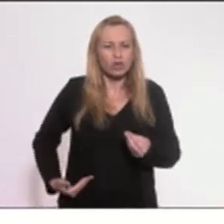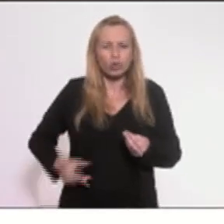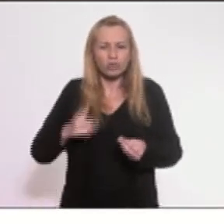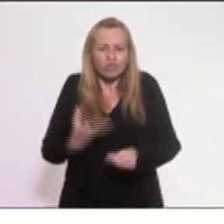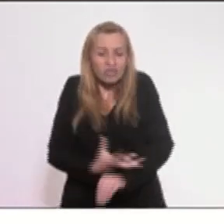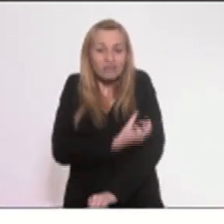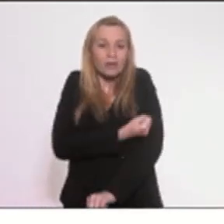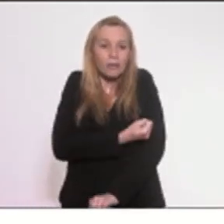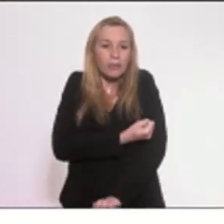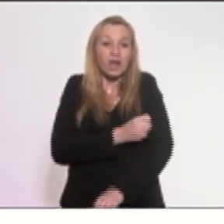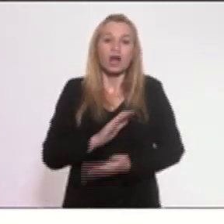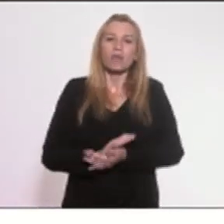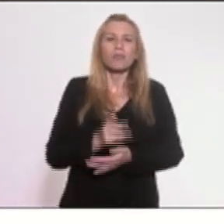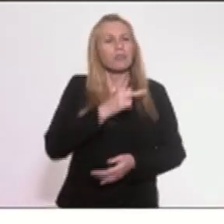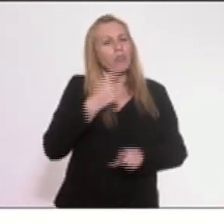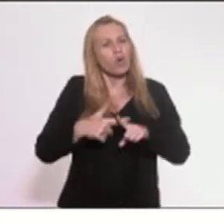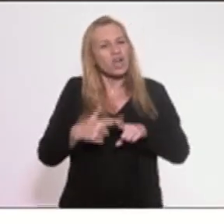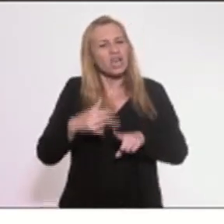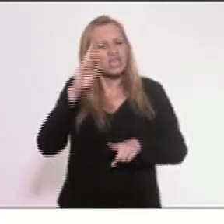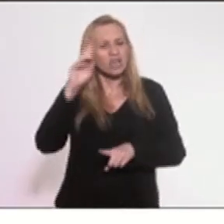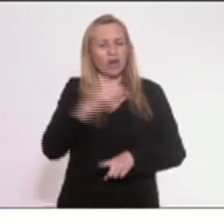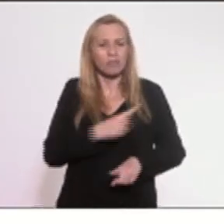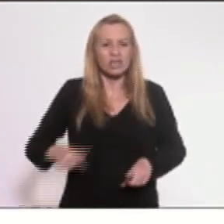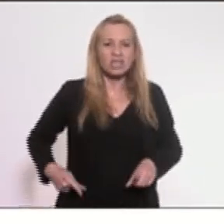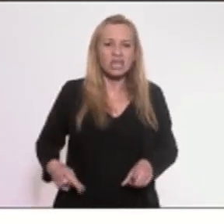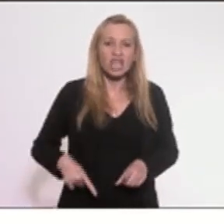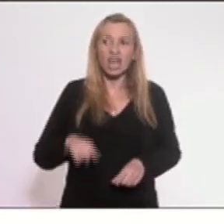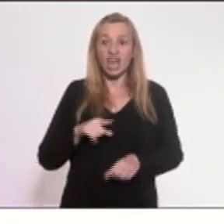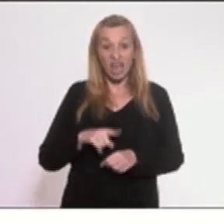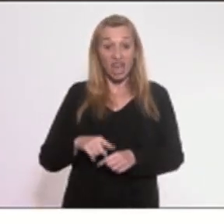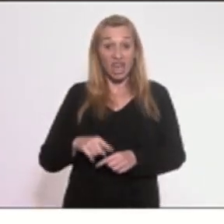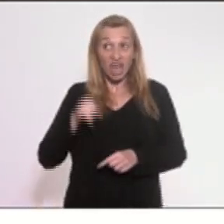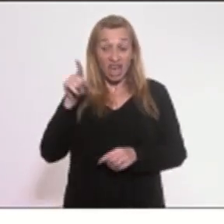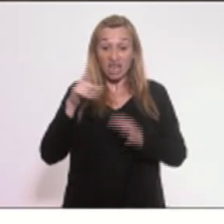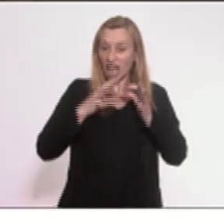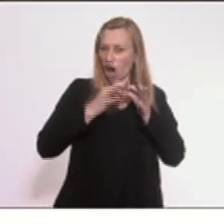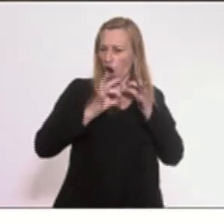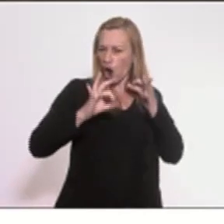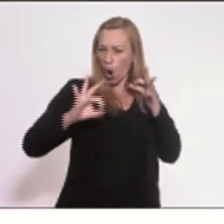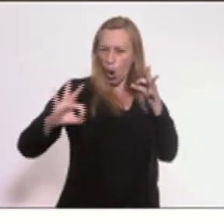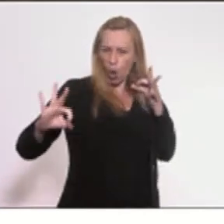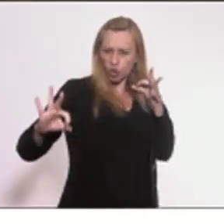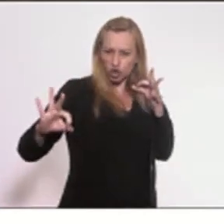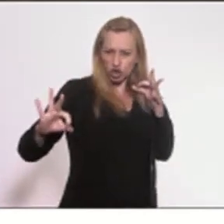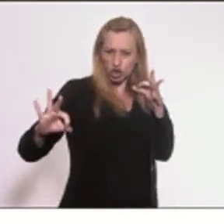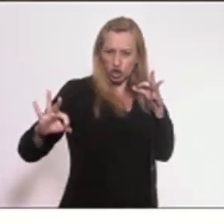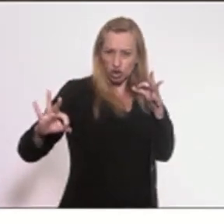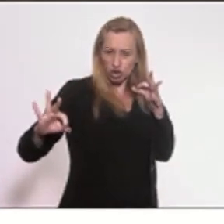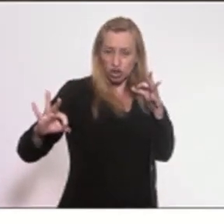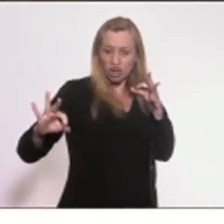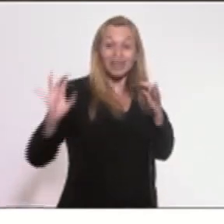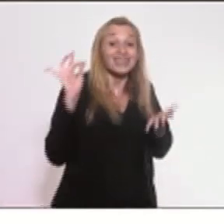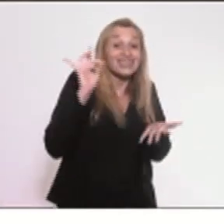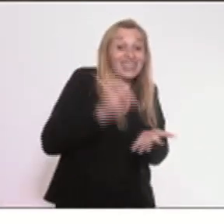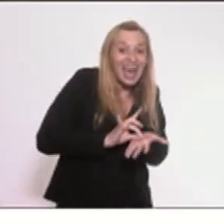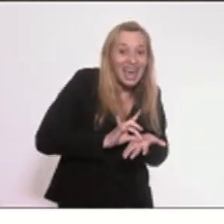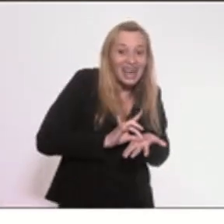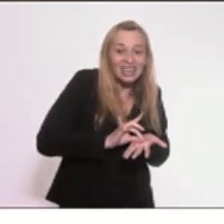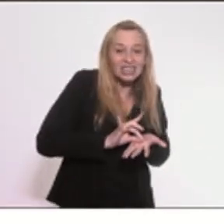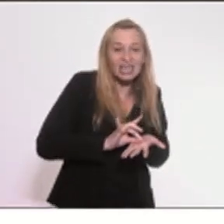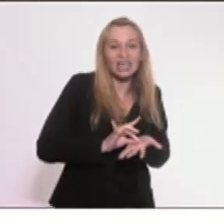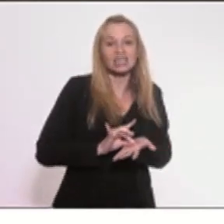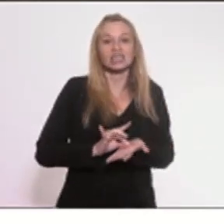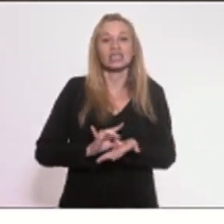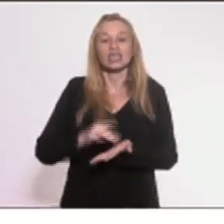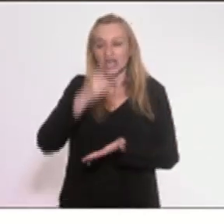senhora Presidenta, ele se encontra totalmente longe e aquém da realidade dos